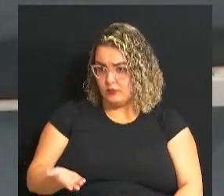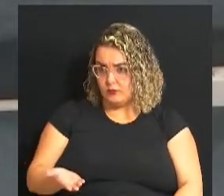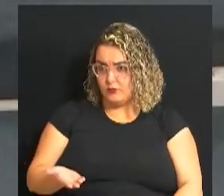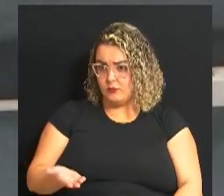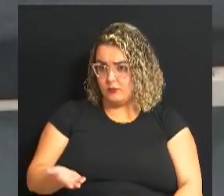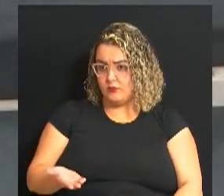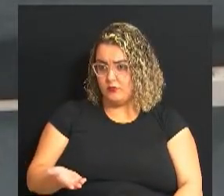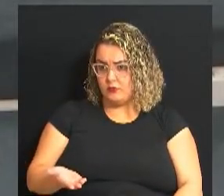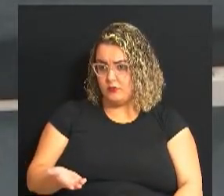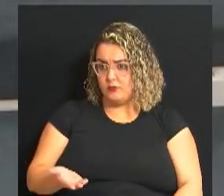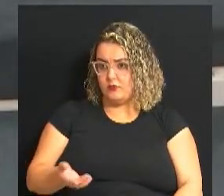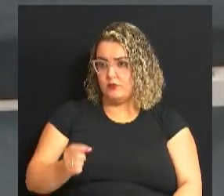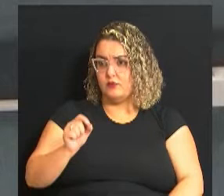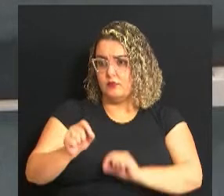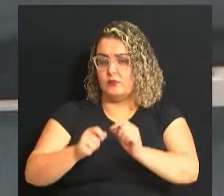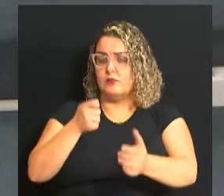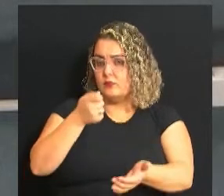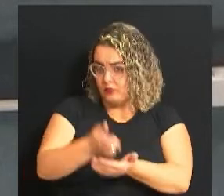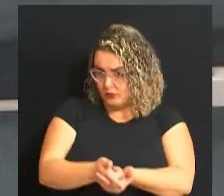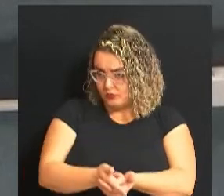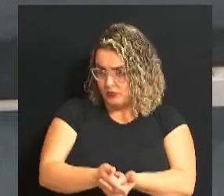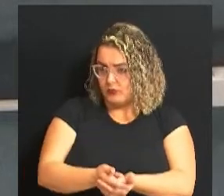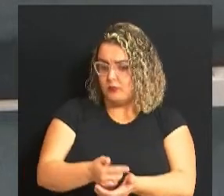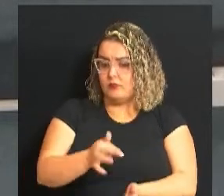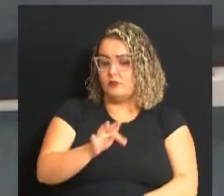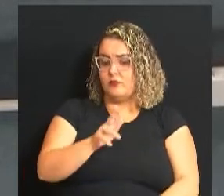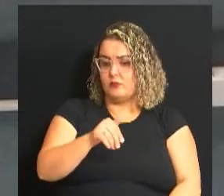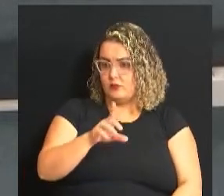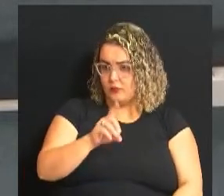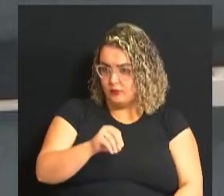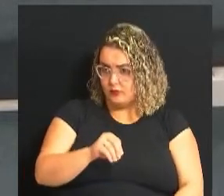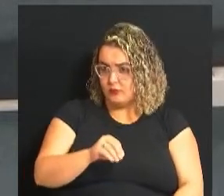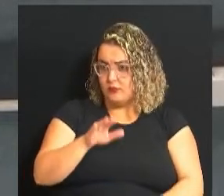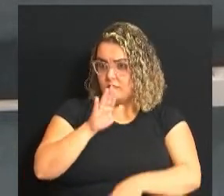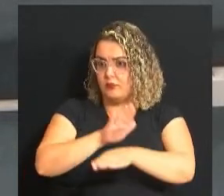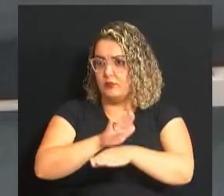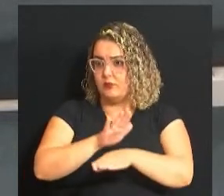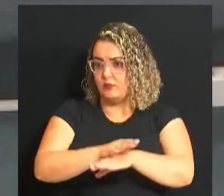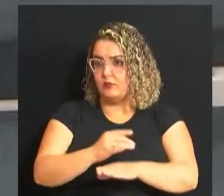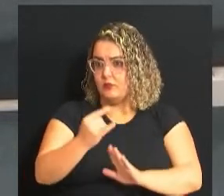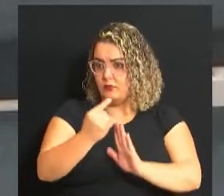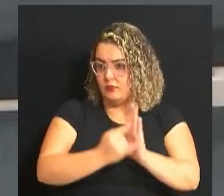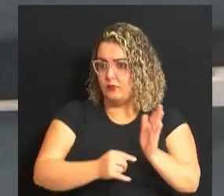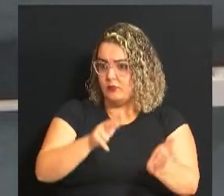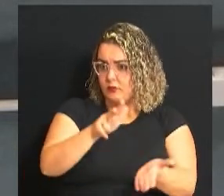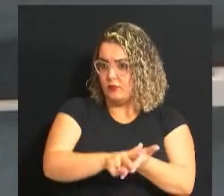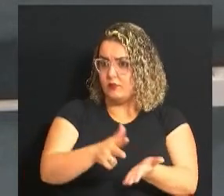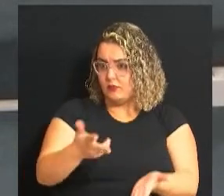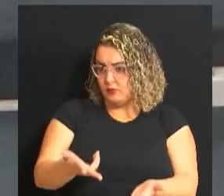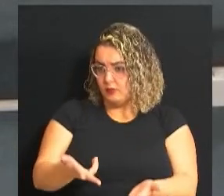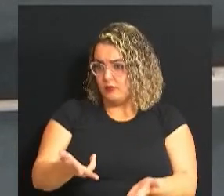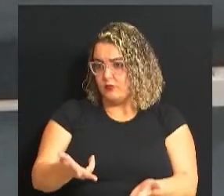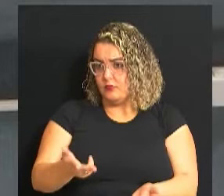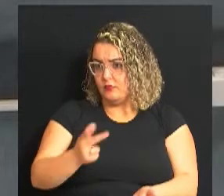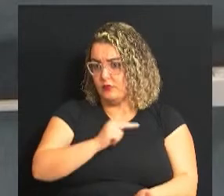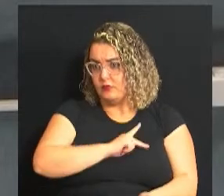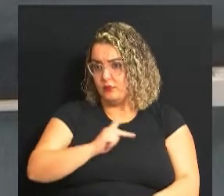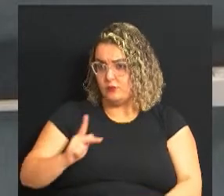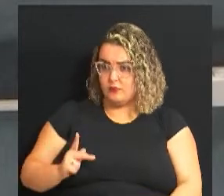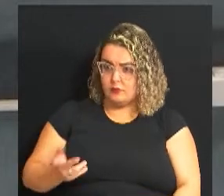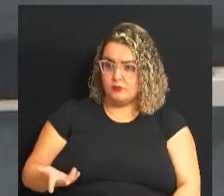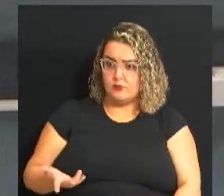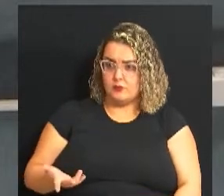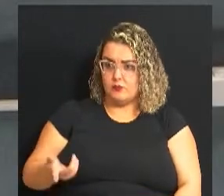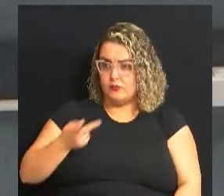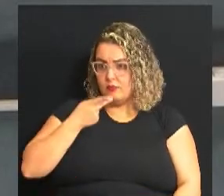quem for pagar vai para um fundo para ajudar na regularização, que, segundo o presidente, é caríssimo.